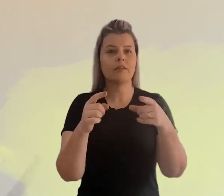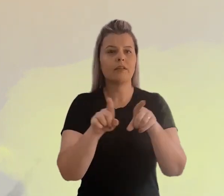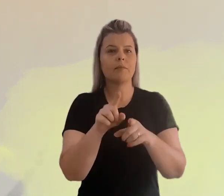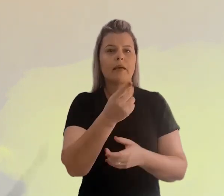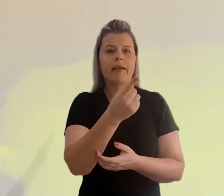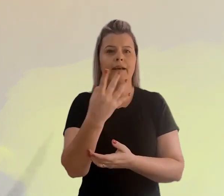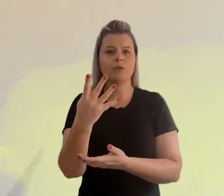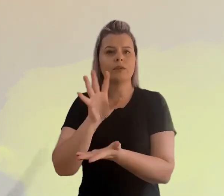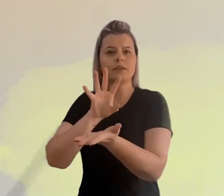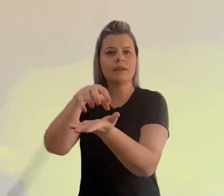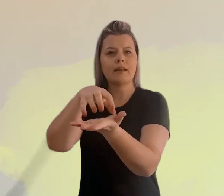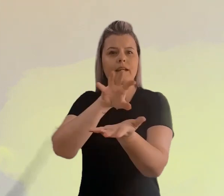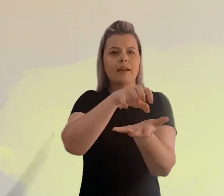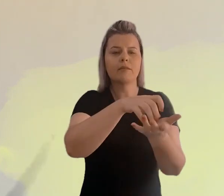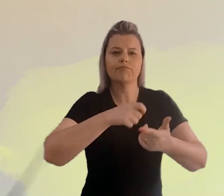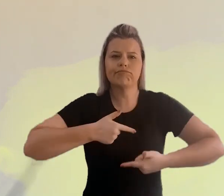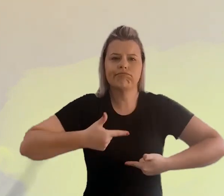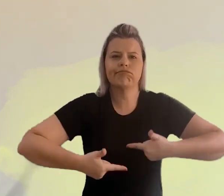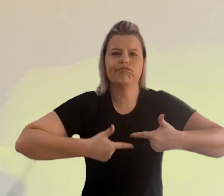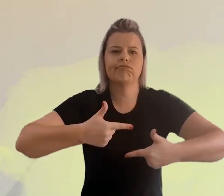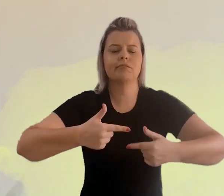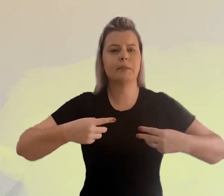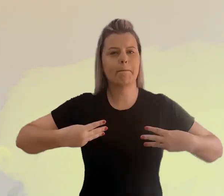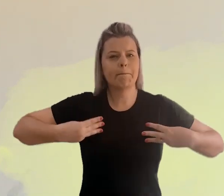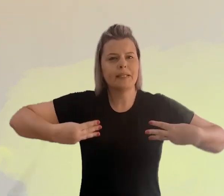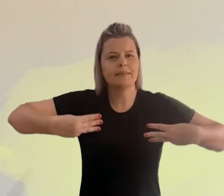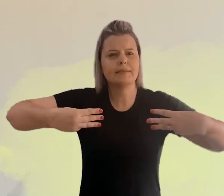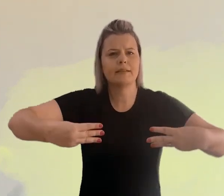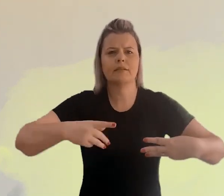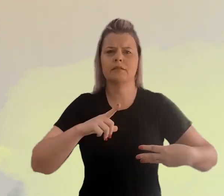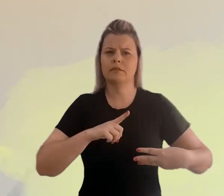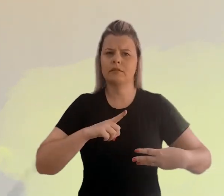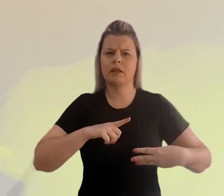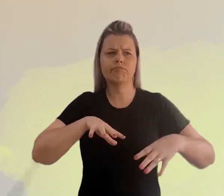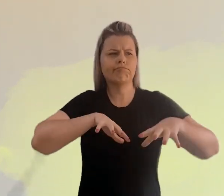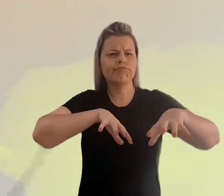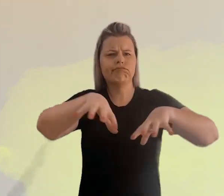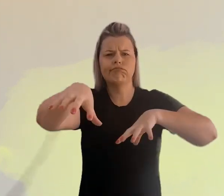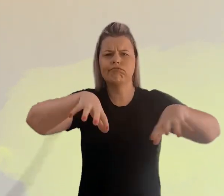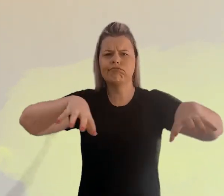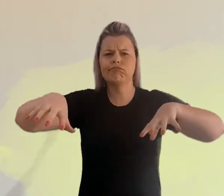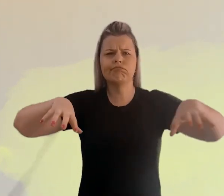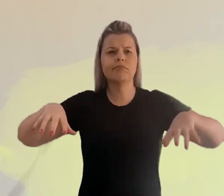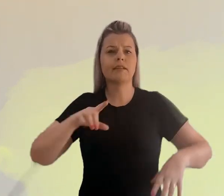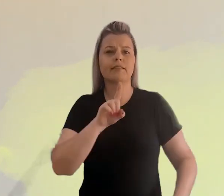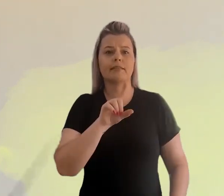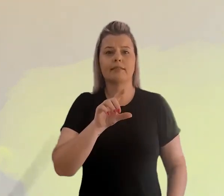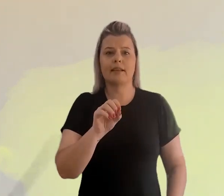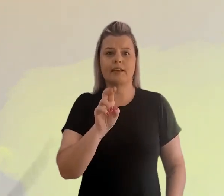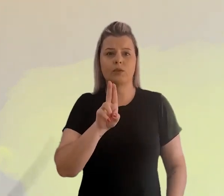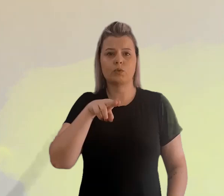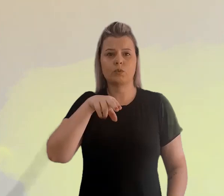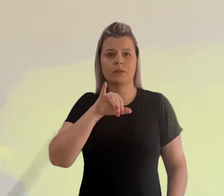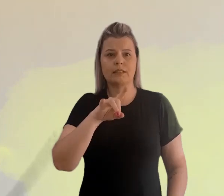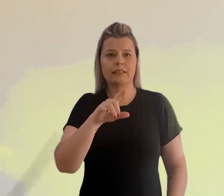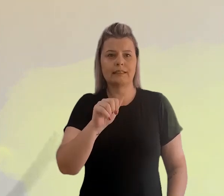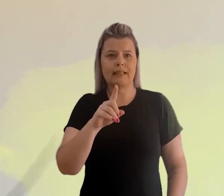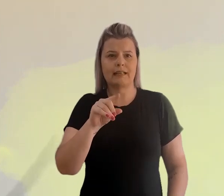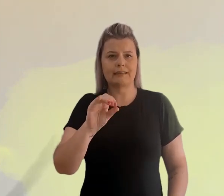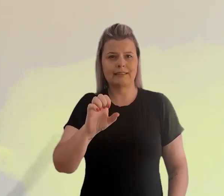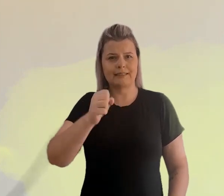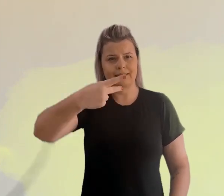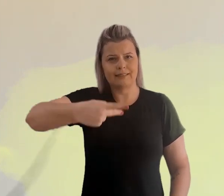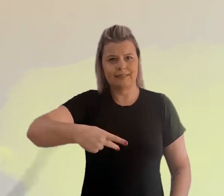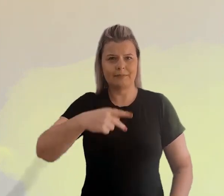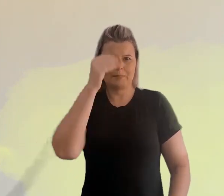comunidades e 14 campos de atividade ministerial, sendo amplamente distribuídos em 10 unidades da